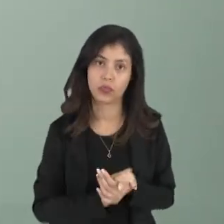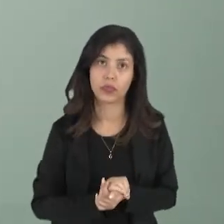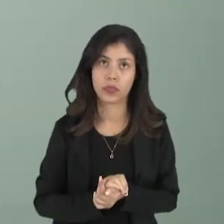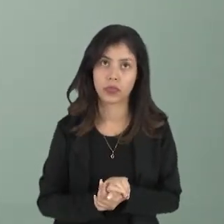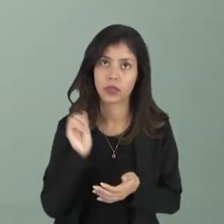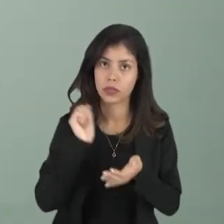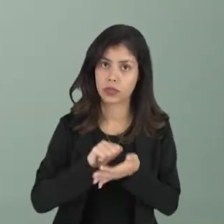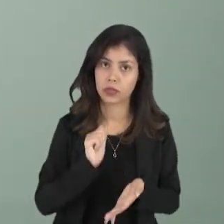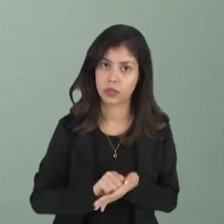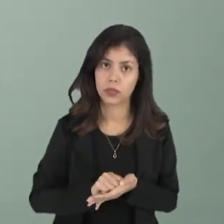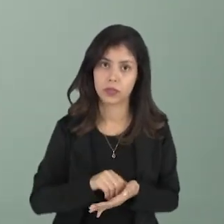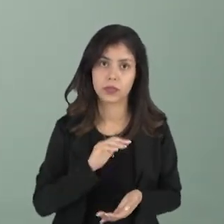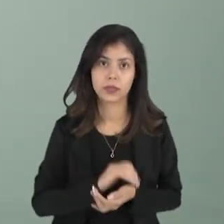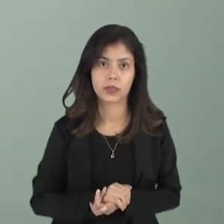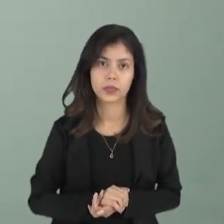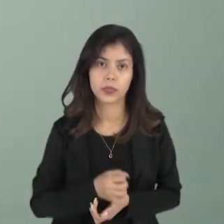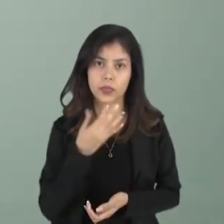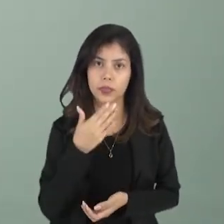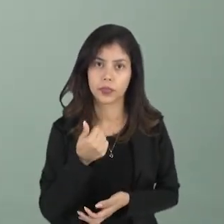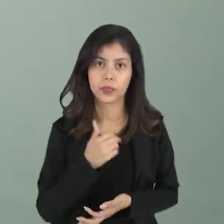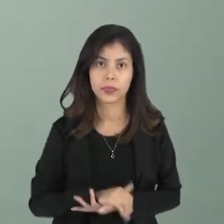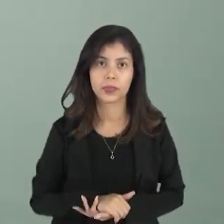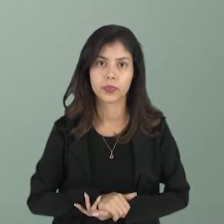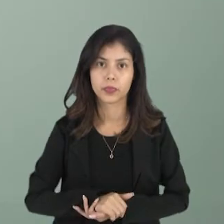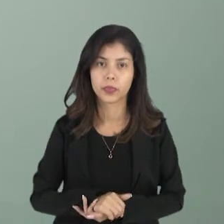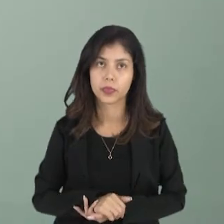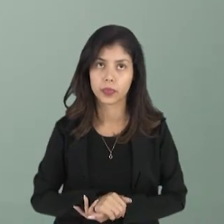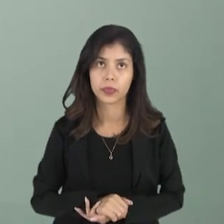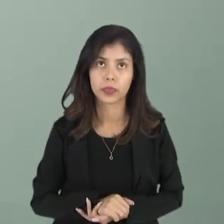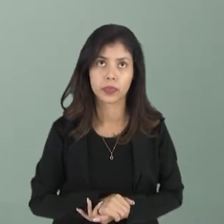que está escrito. Tudo bem?